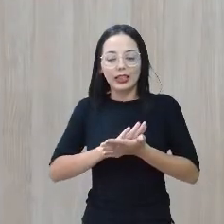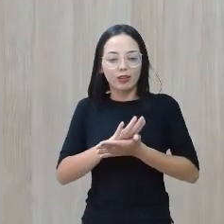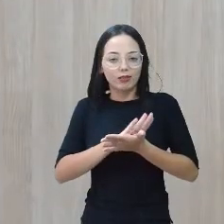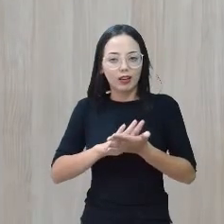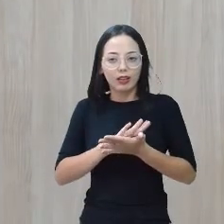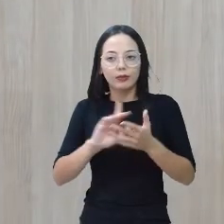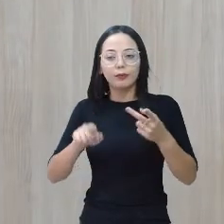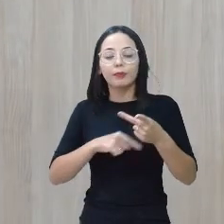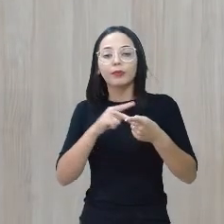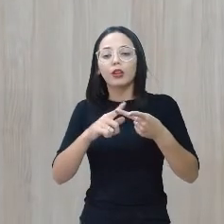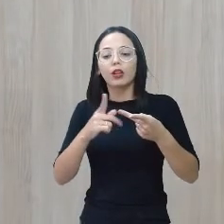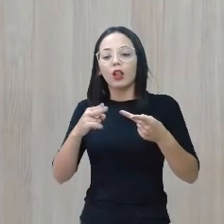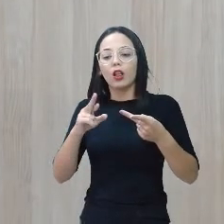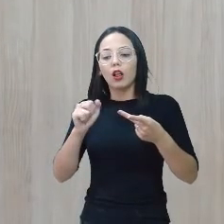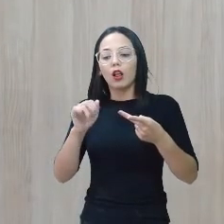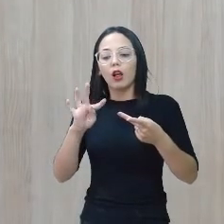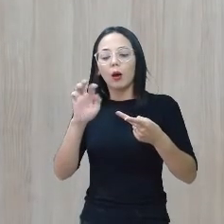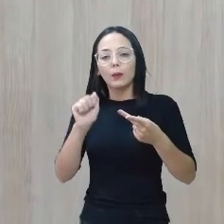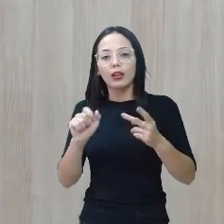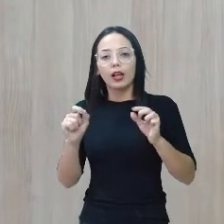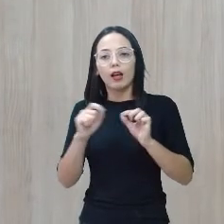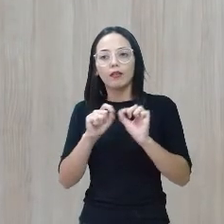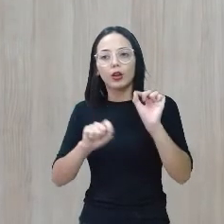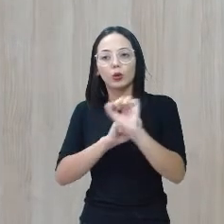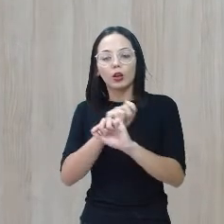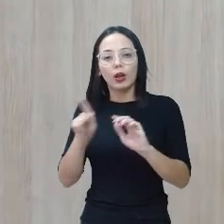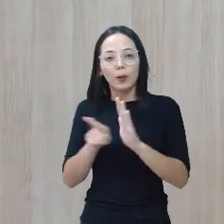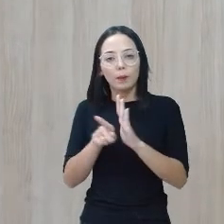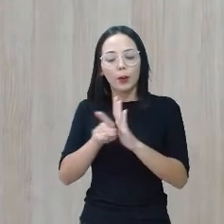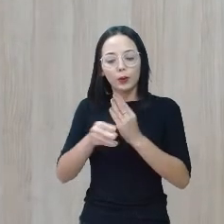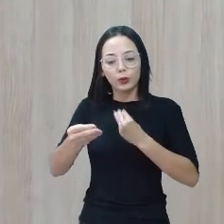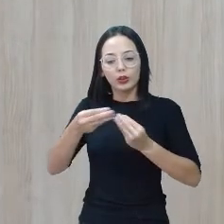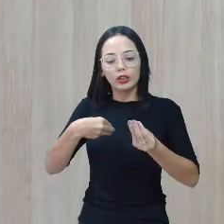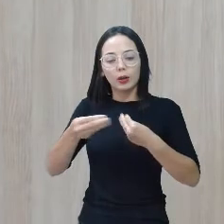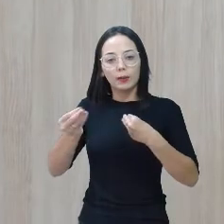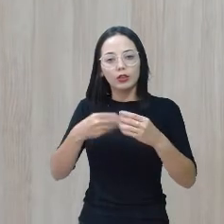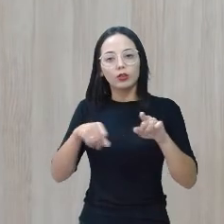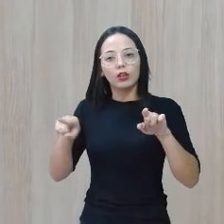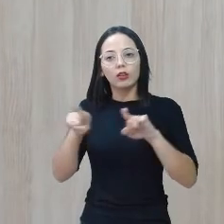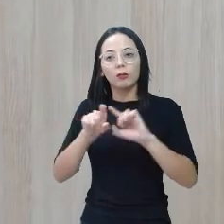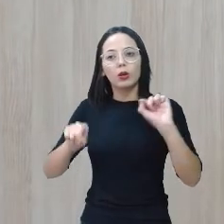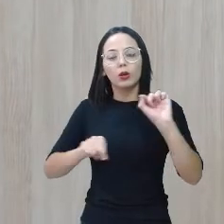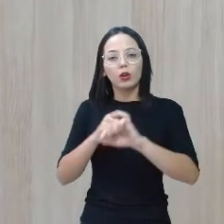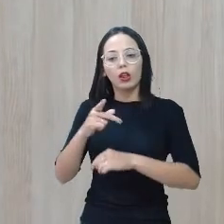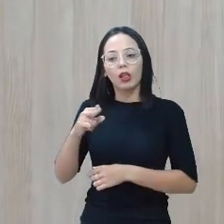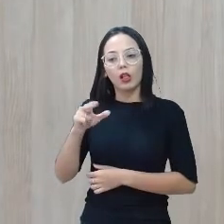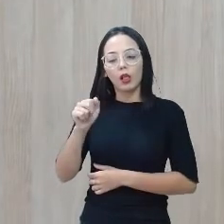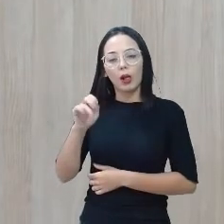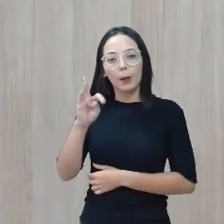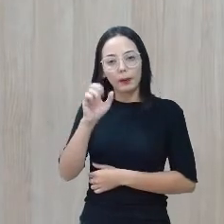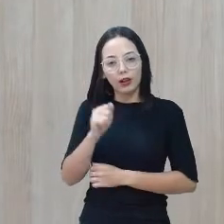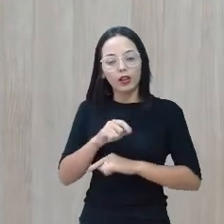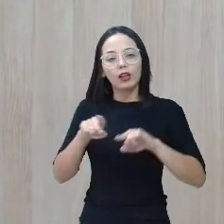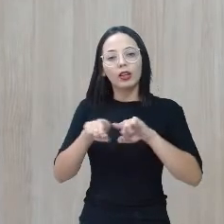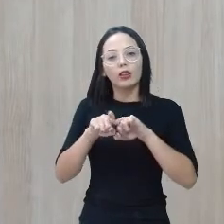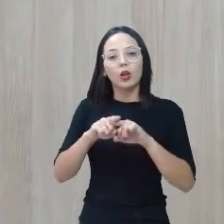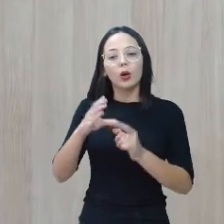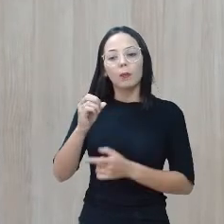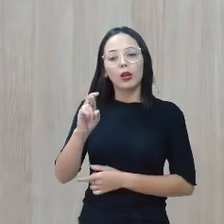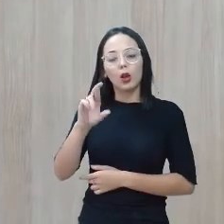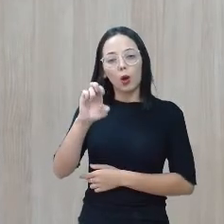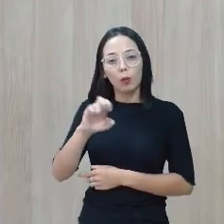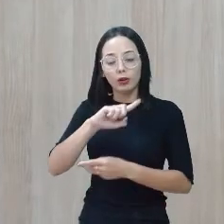qualidade. O DIU de prata, ele é feito de plástico e revestido por prata e um pouquinho de cobre. Já o